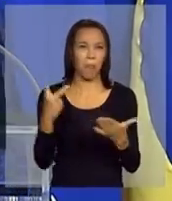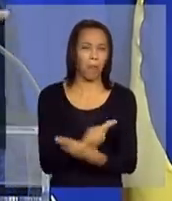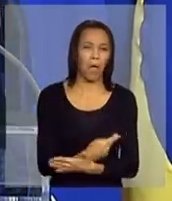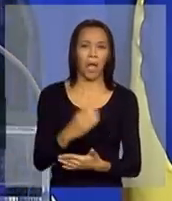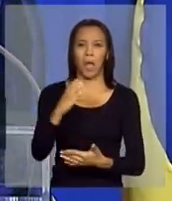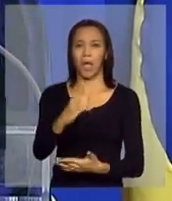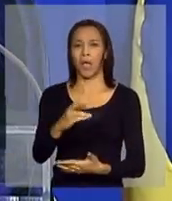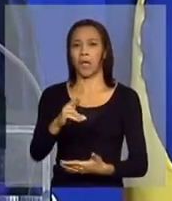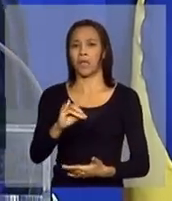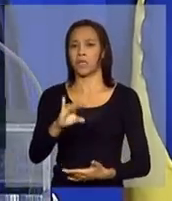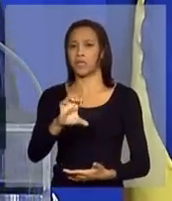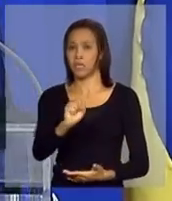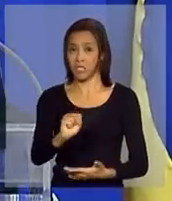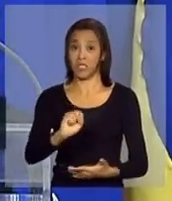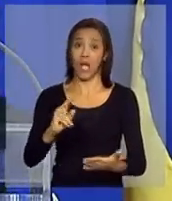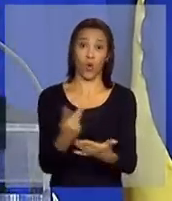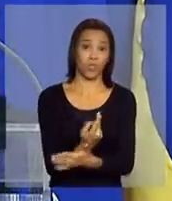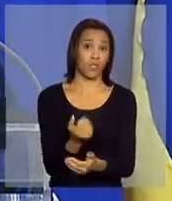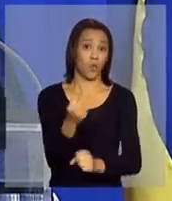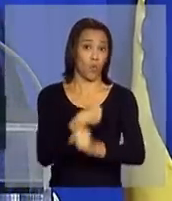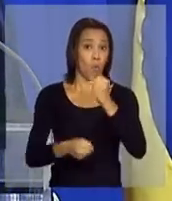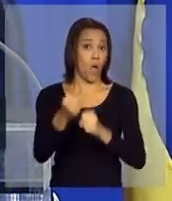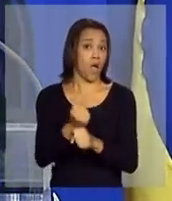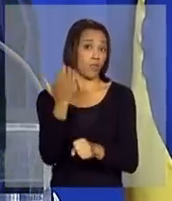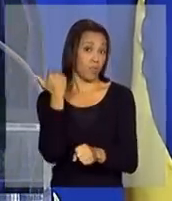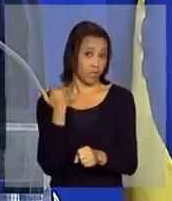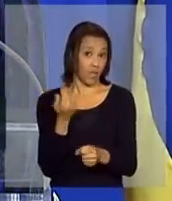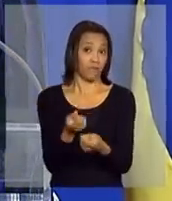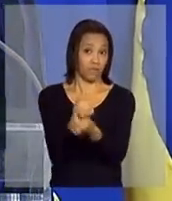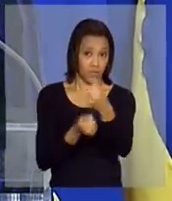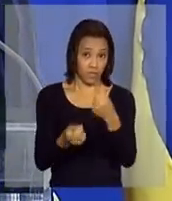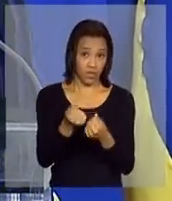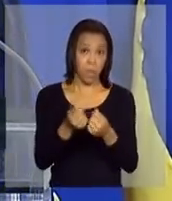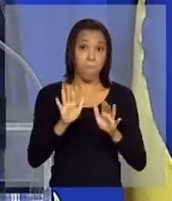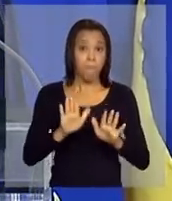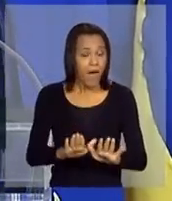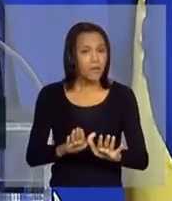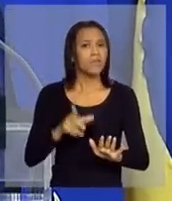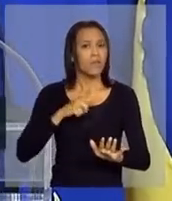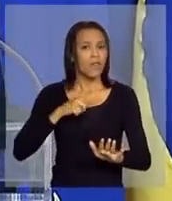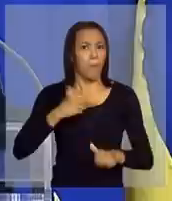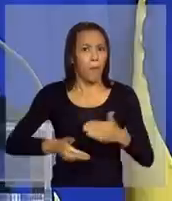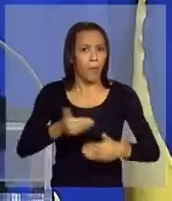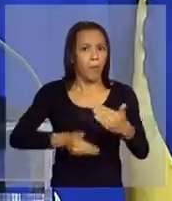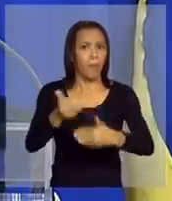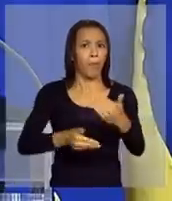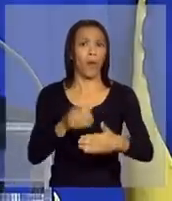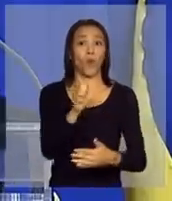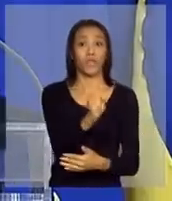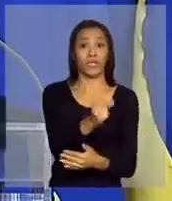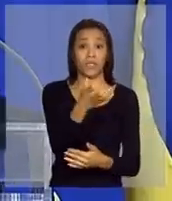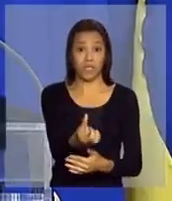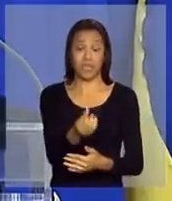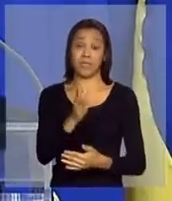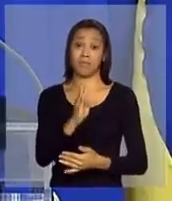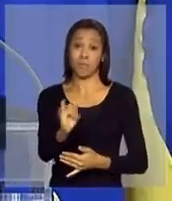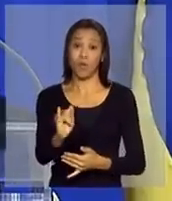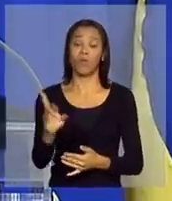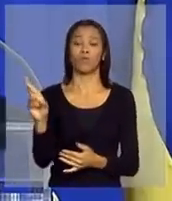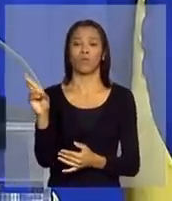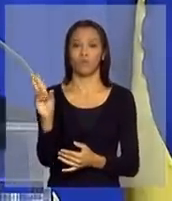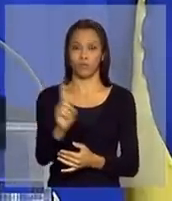que ocorreu no ano passado, ele mostrou seu dinamismo, totalizando 96,6 bilhões de